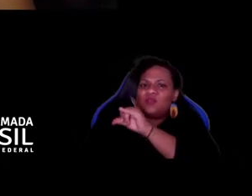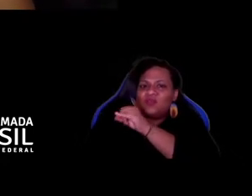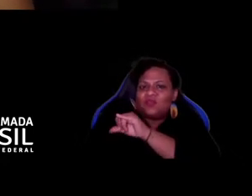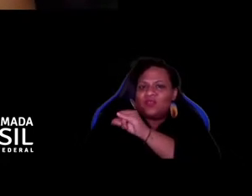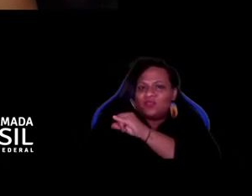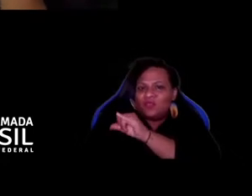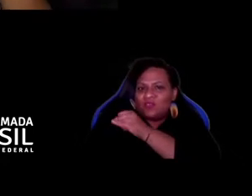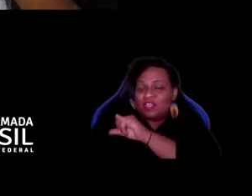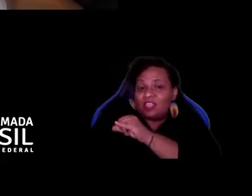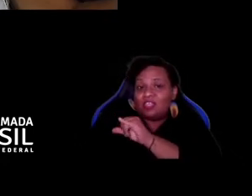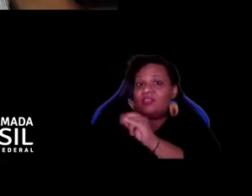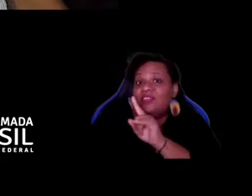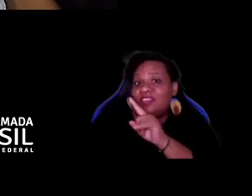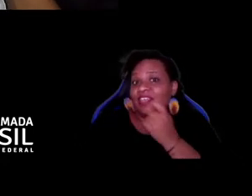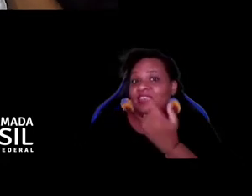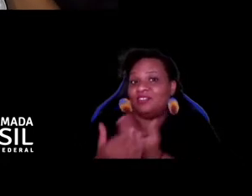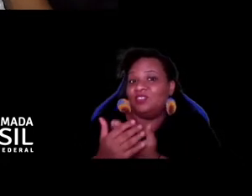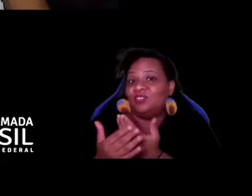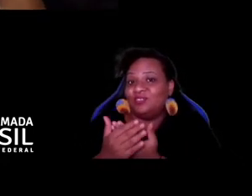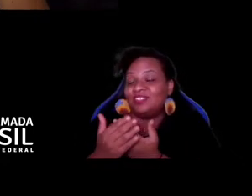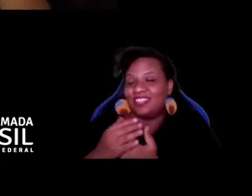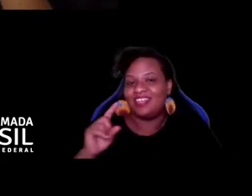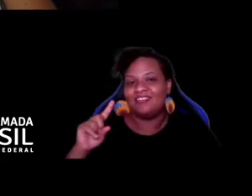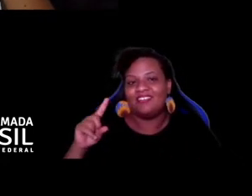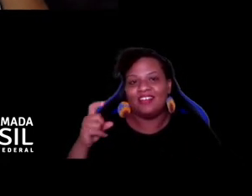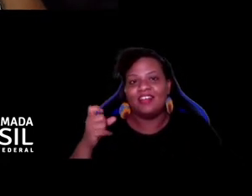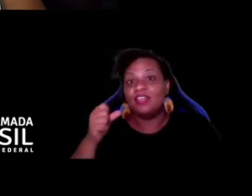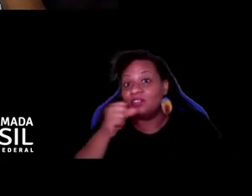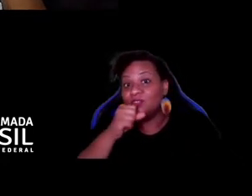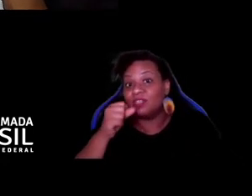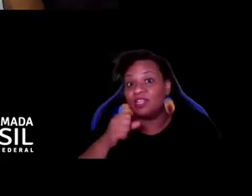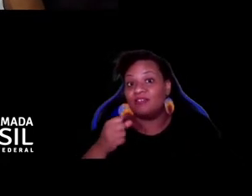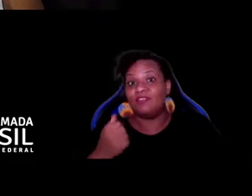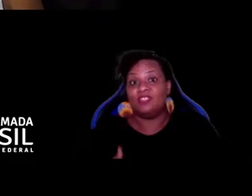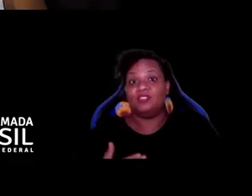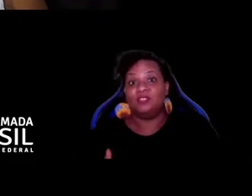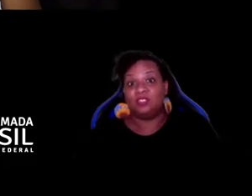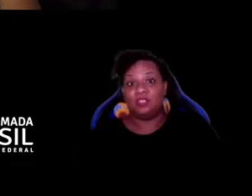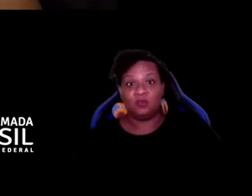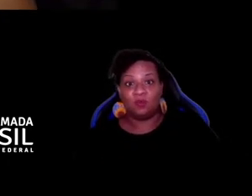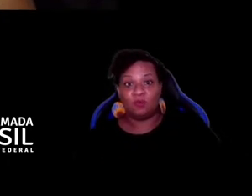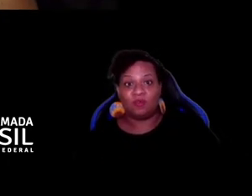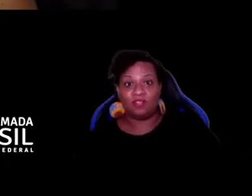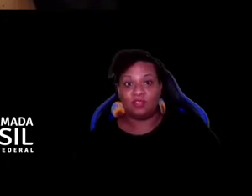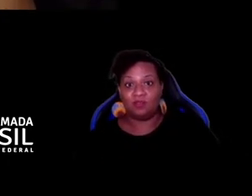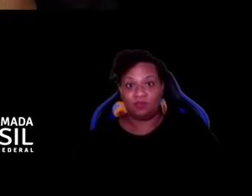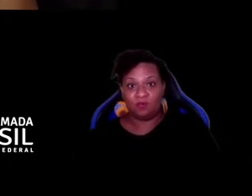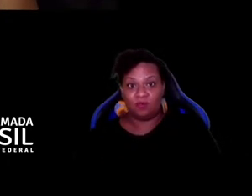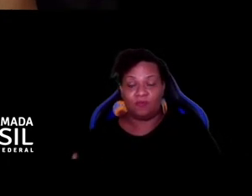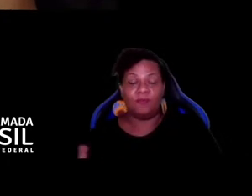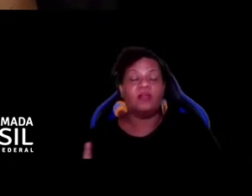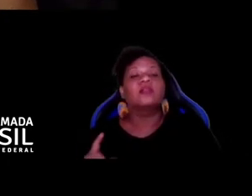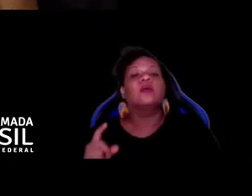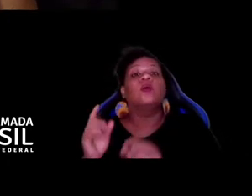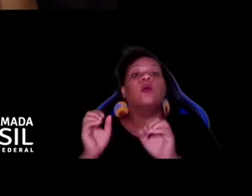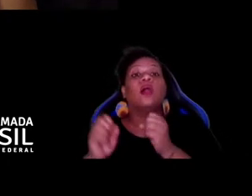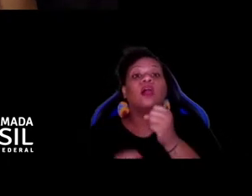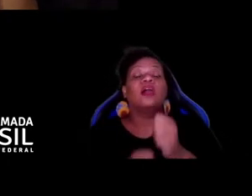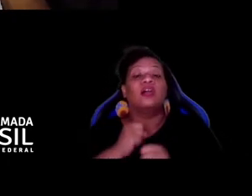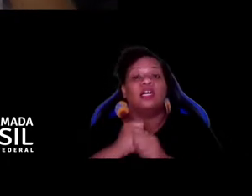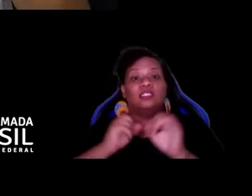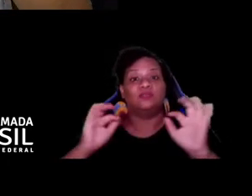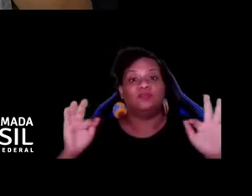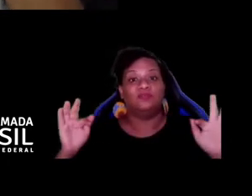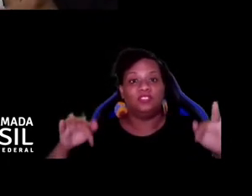época. Eu ainda estudava, na época que eu fui gravar com a Bethany, eu ainda estudava, e no final do ano,